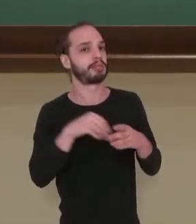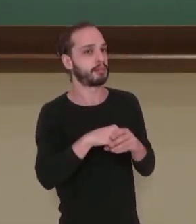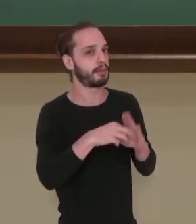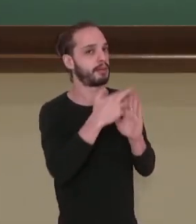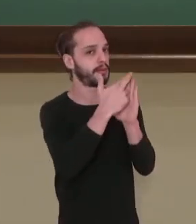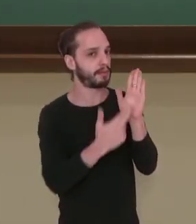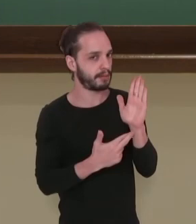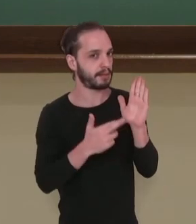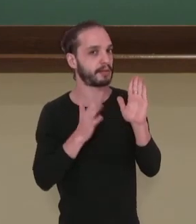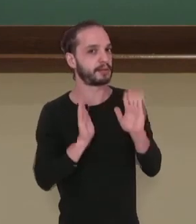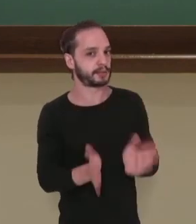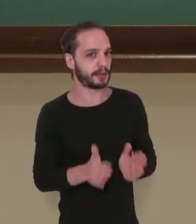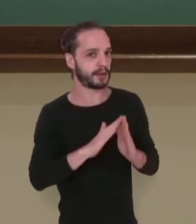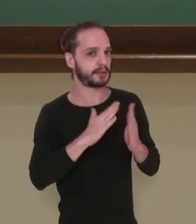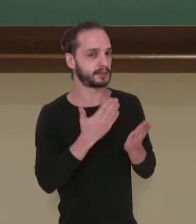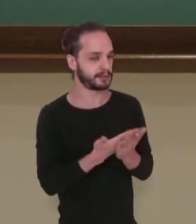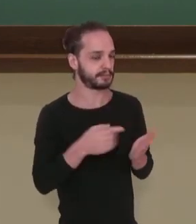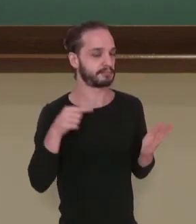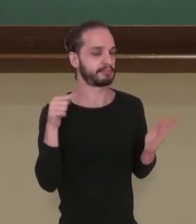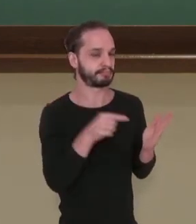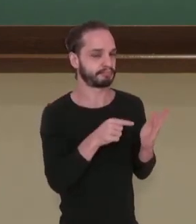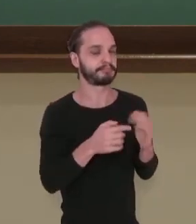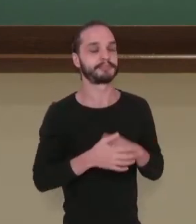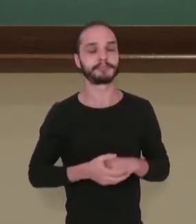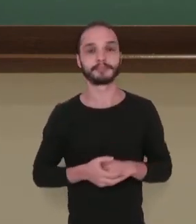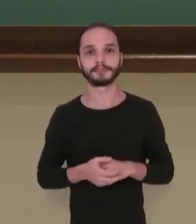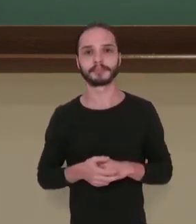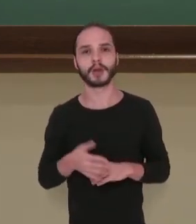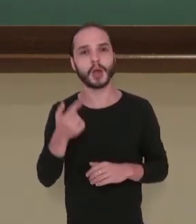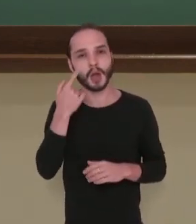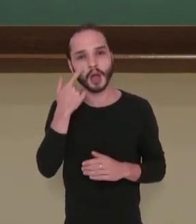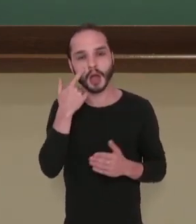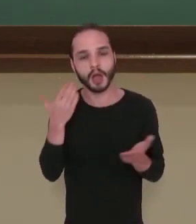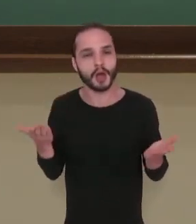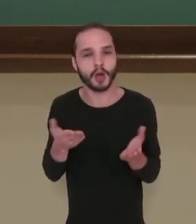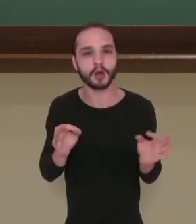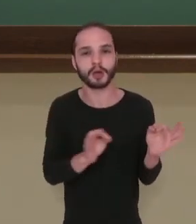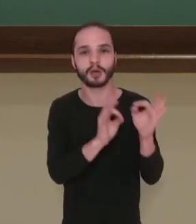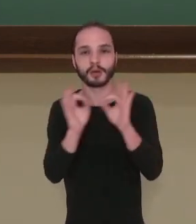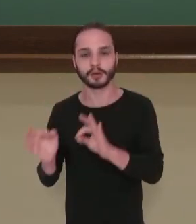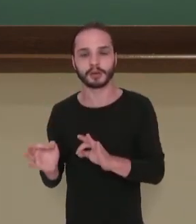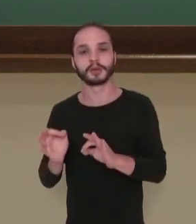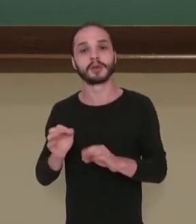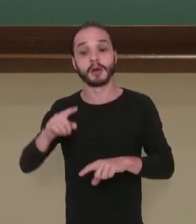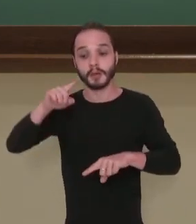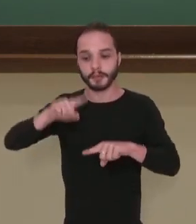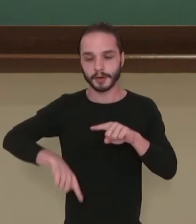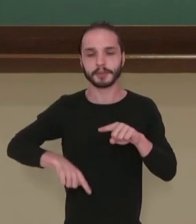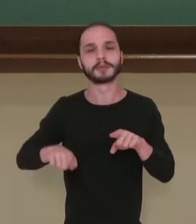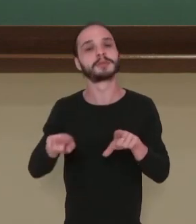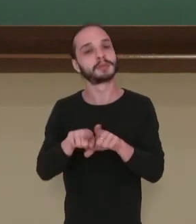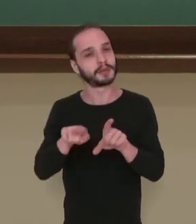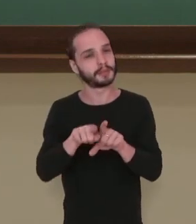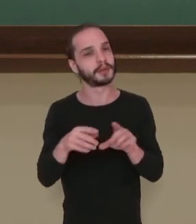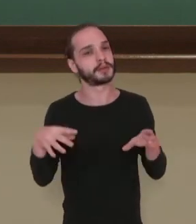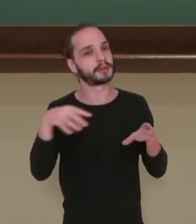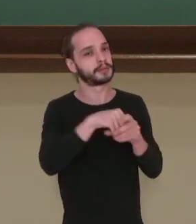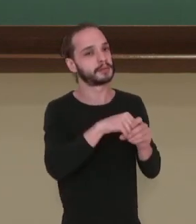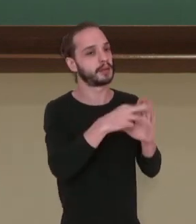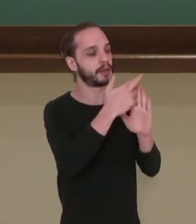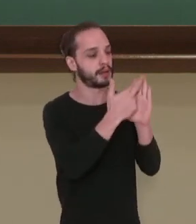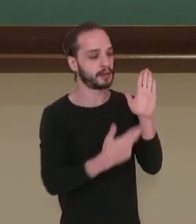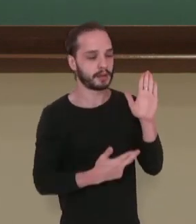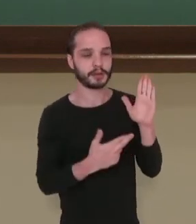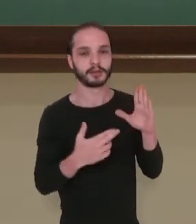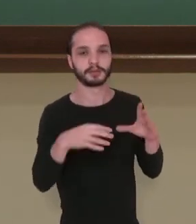regimento escolar da instituição. Então, o que vimos na aula de hoje? As proibições também fazem parte das regras e normas e estão